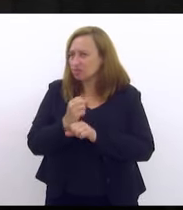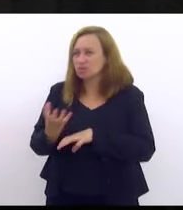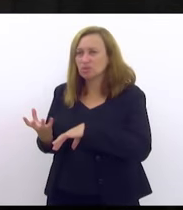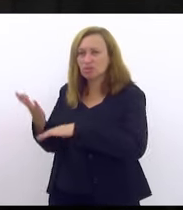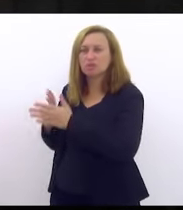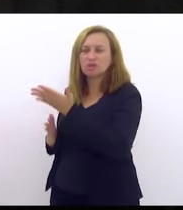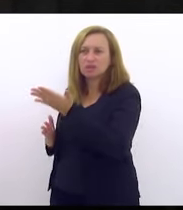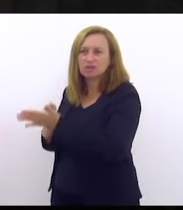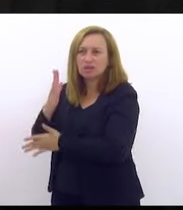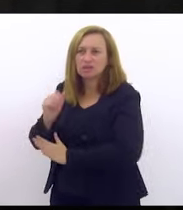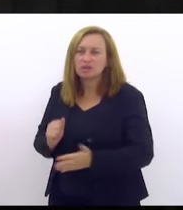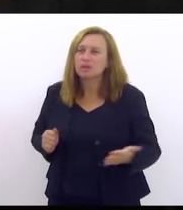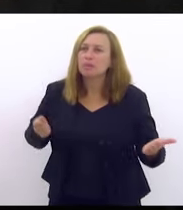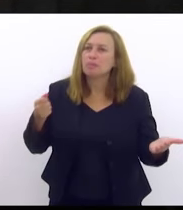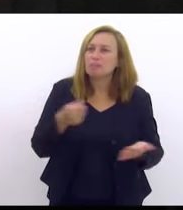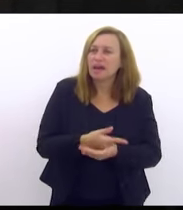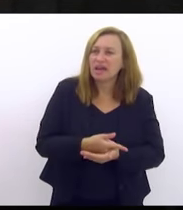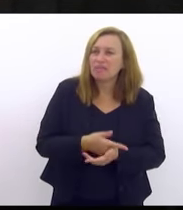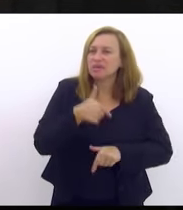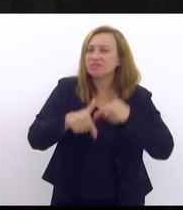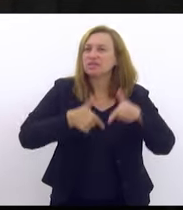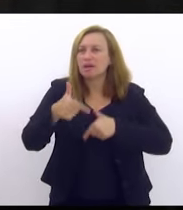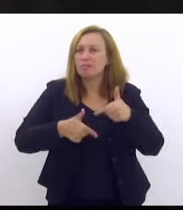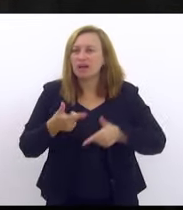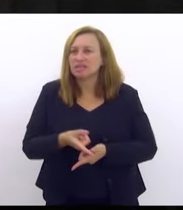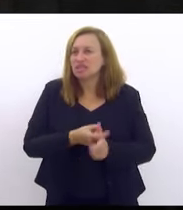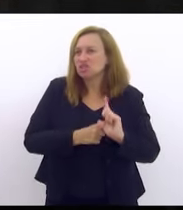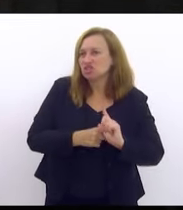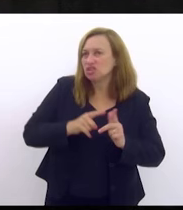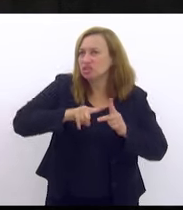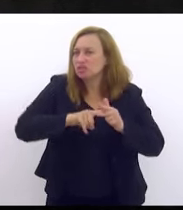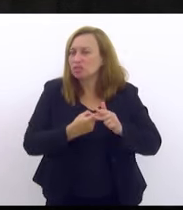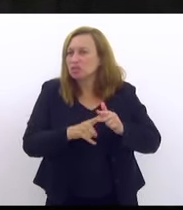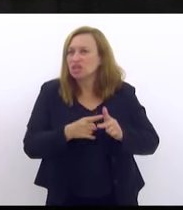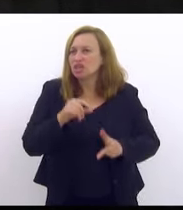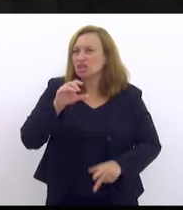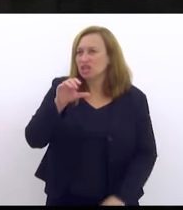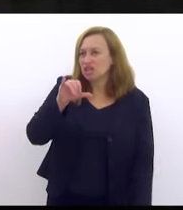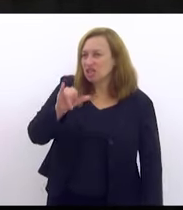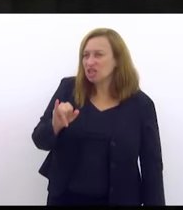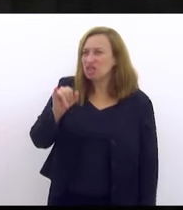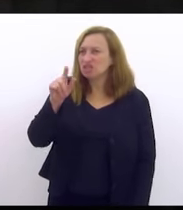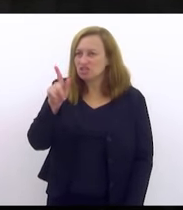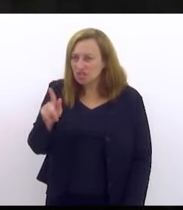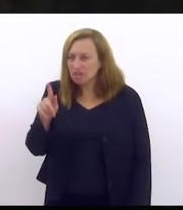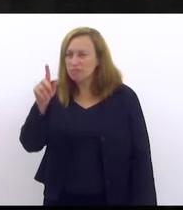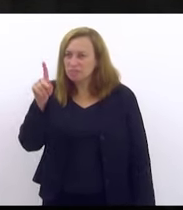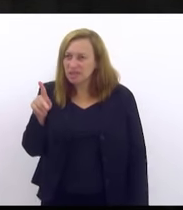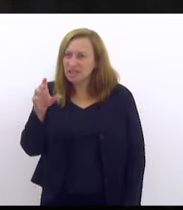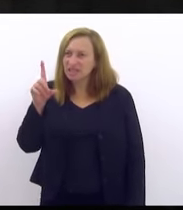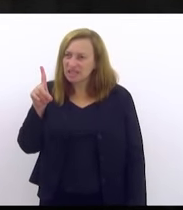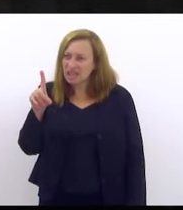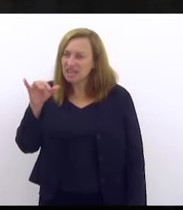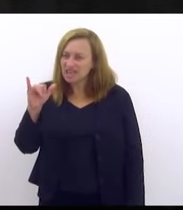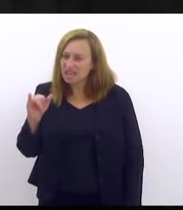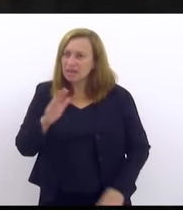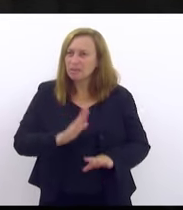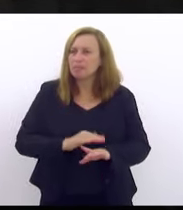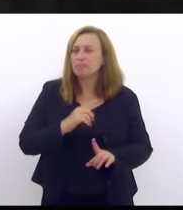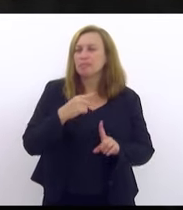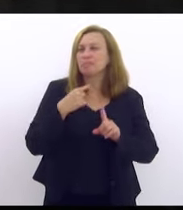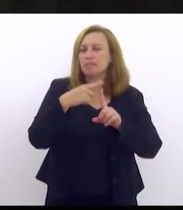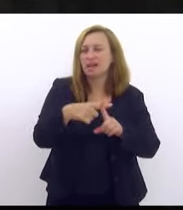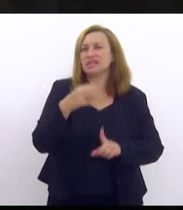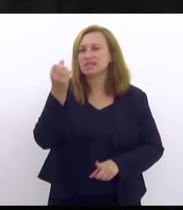o pagamento do serviço da dívida, corrigido monetariamente pelo IGPDI, mais 6% ao